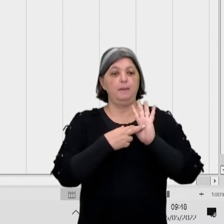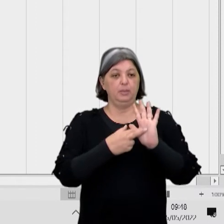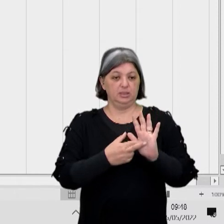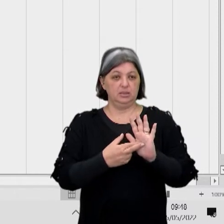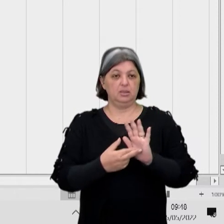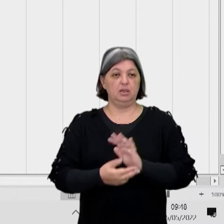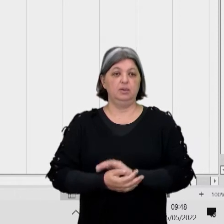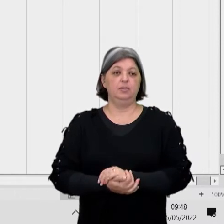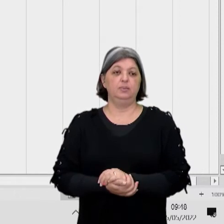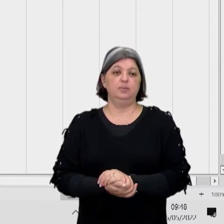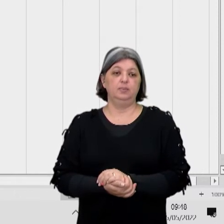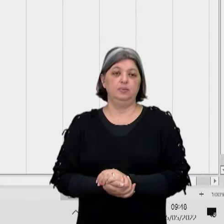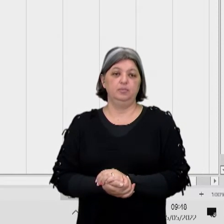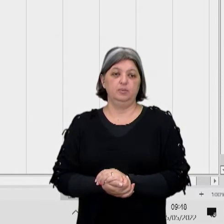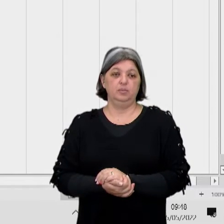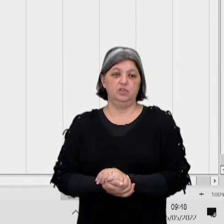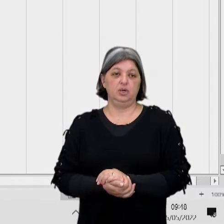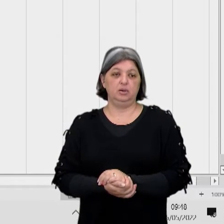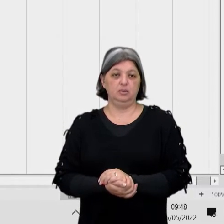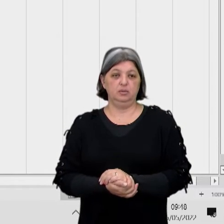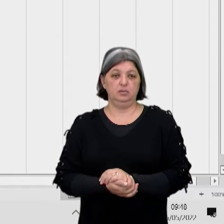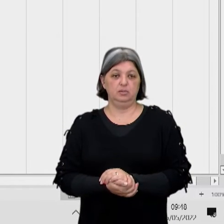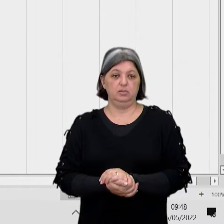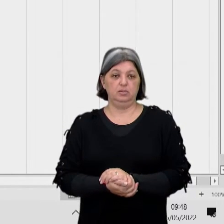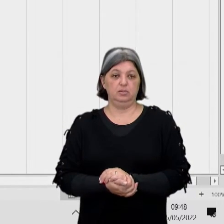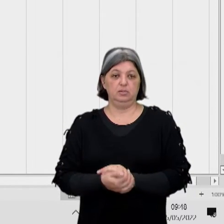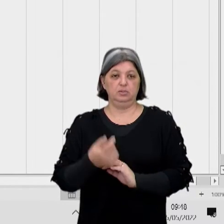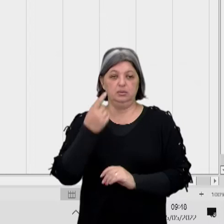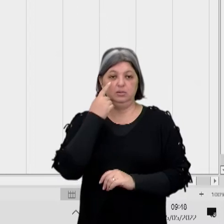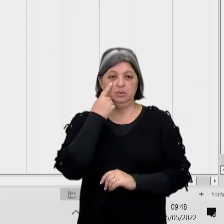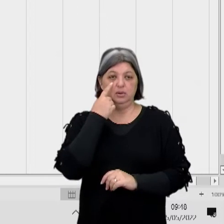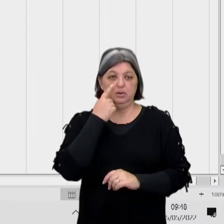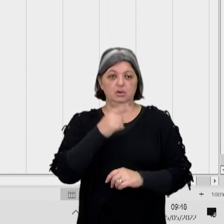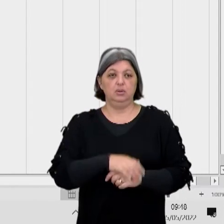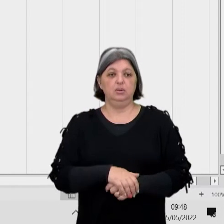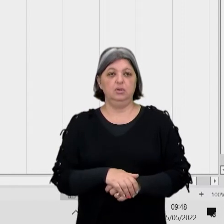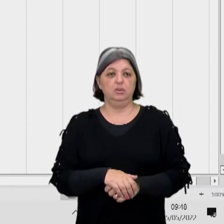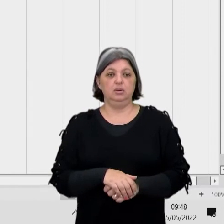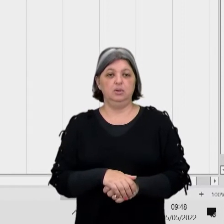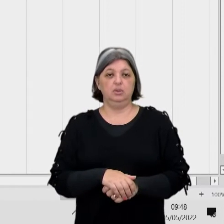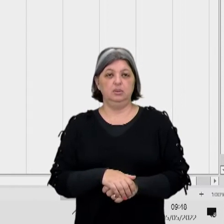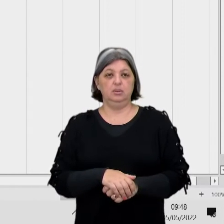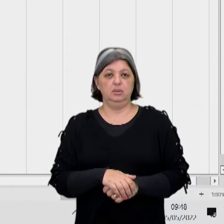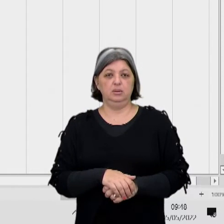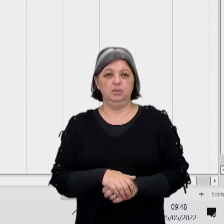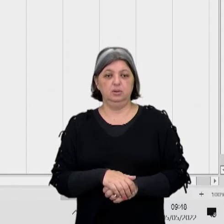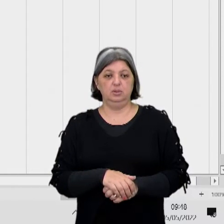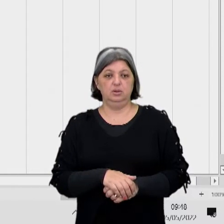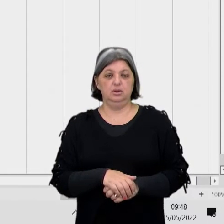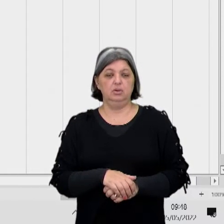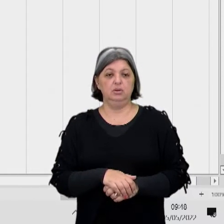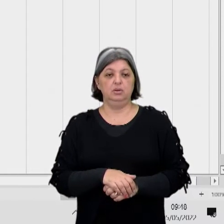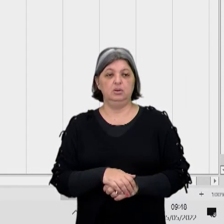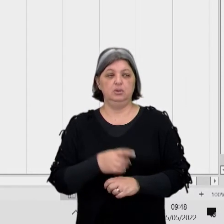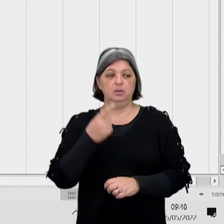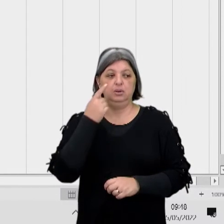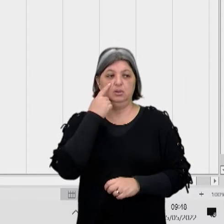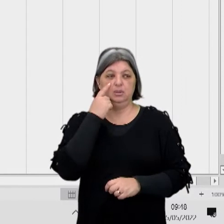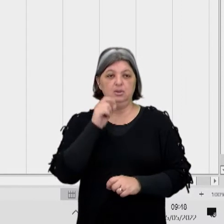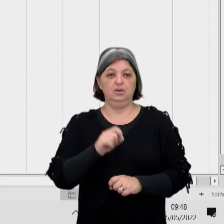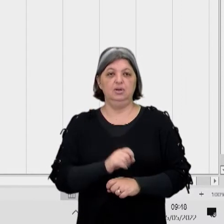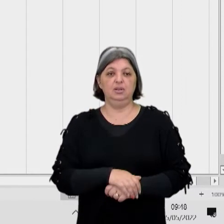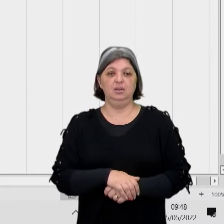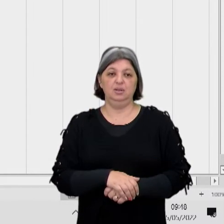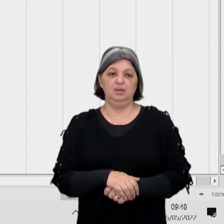quantidade média de estudantes por essa turma. Ela está no cantinho aqui, se você quiser alinhar ele aqui, ó, colocar ele